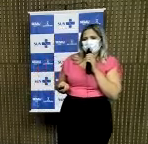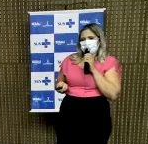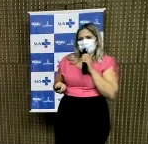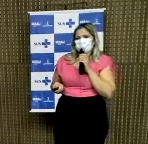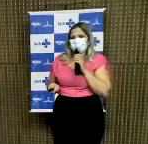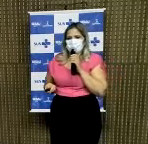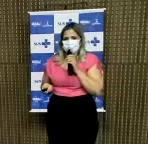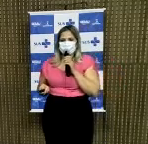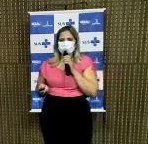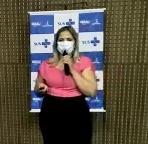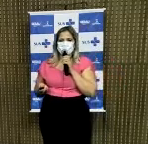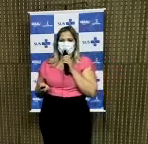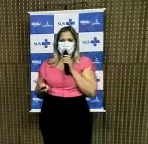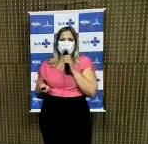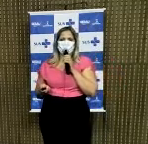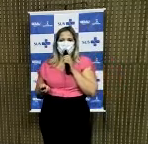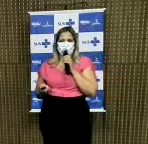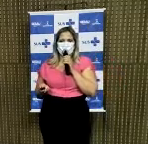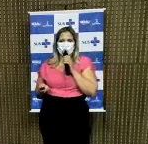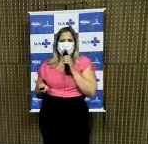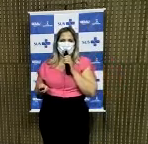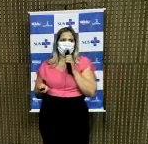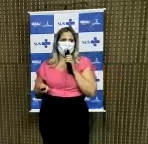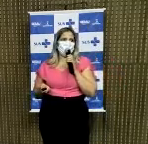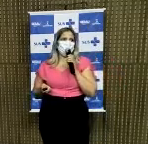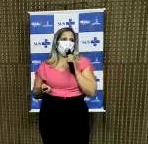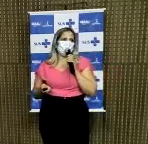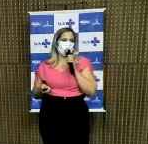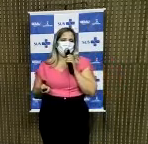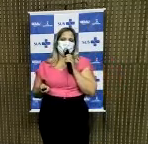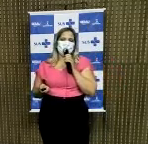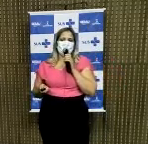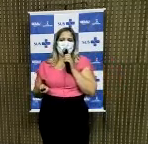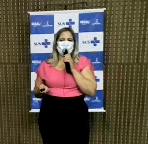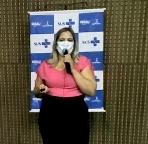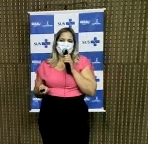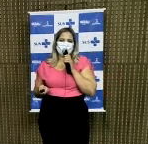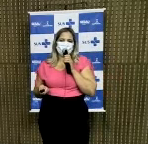Essas doenças também, hipertensão e diabetes, né? A gente tem um número...